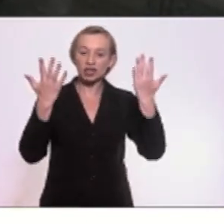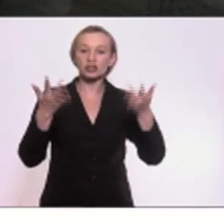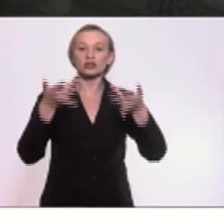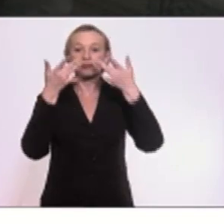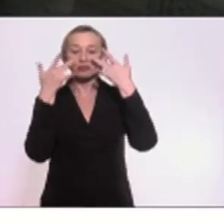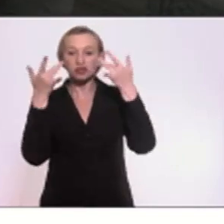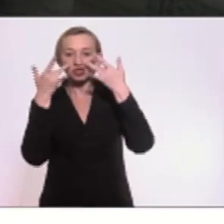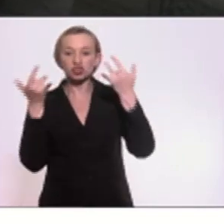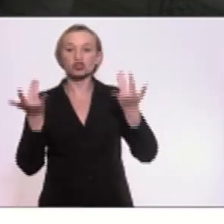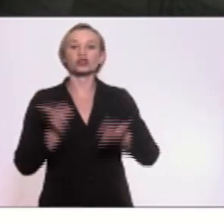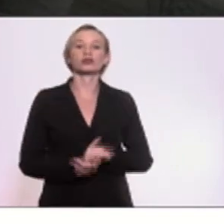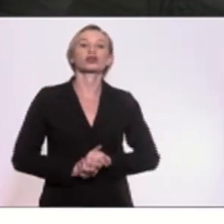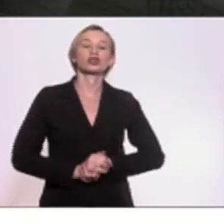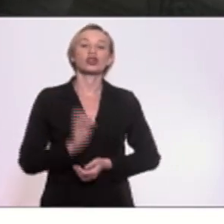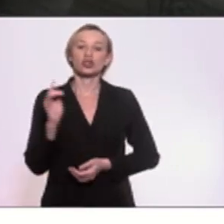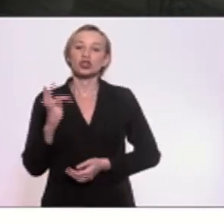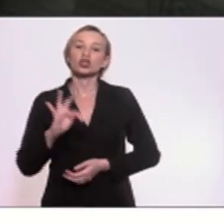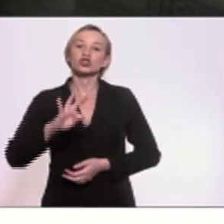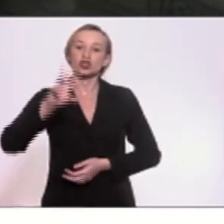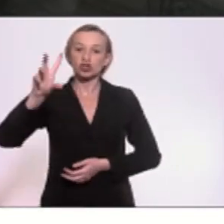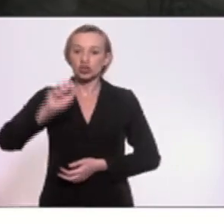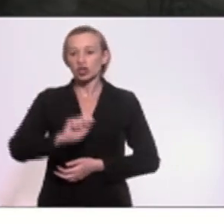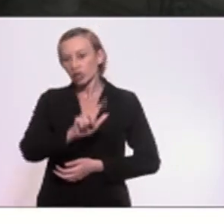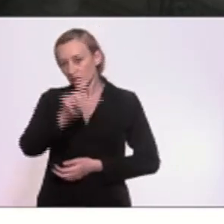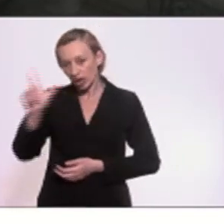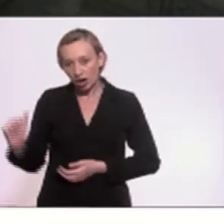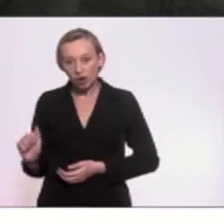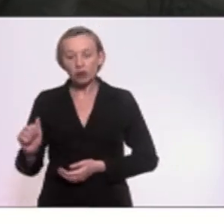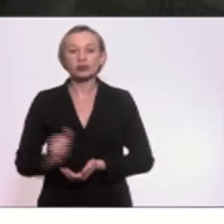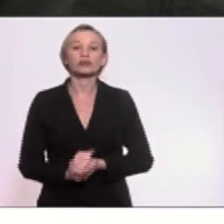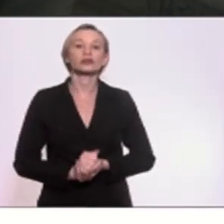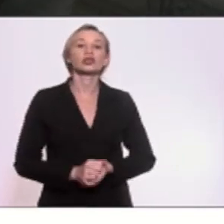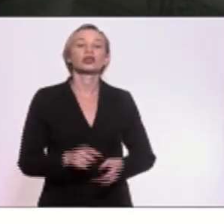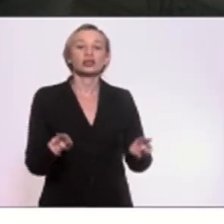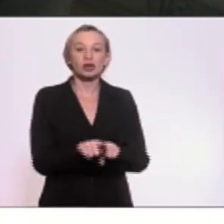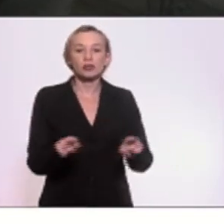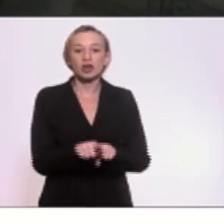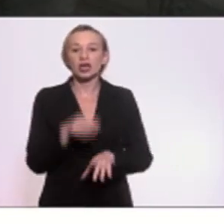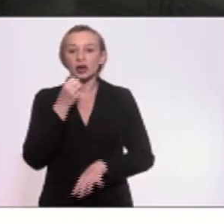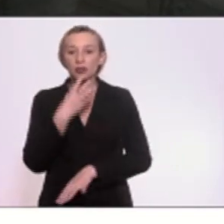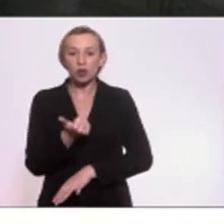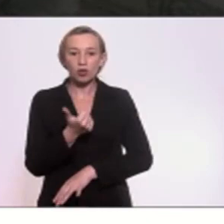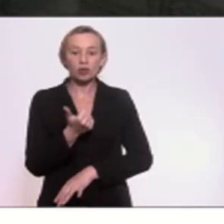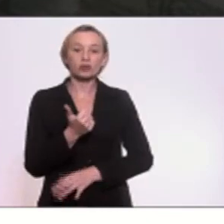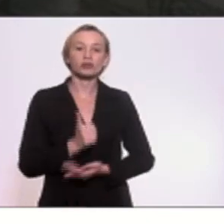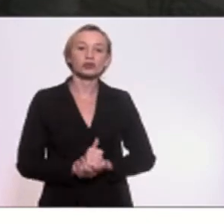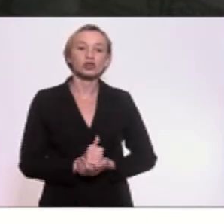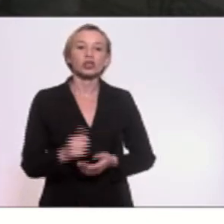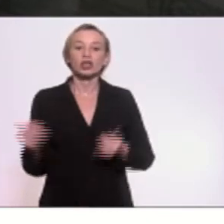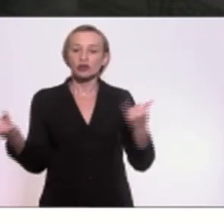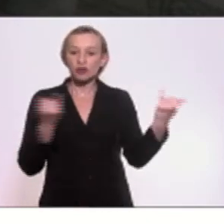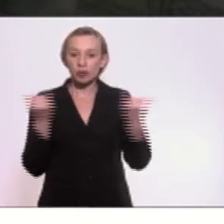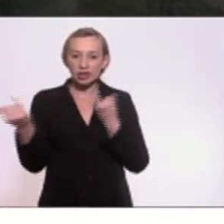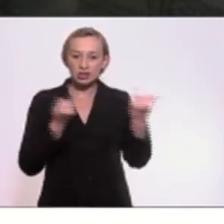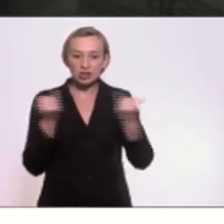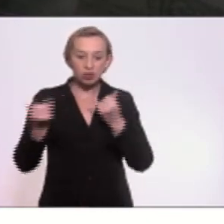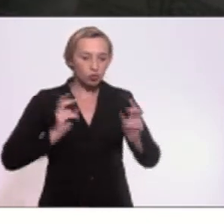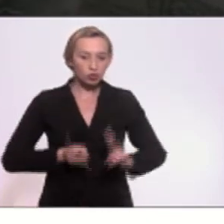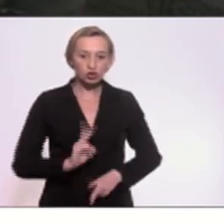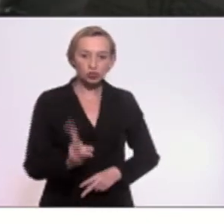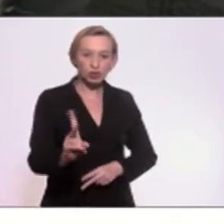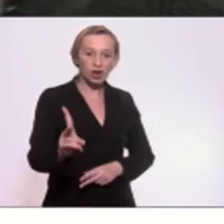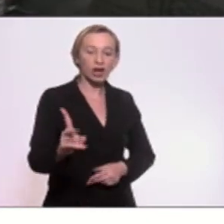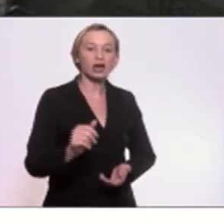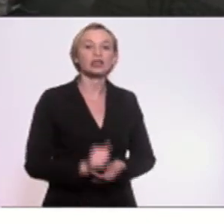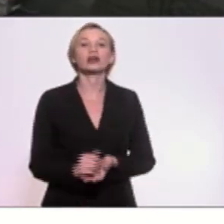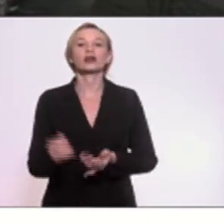artísticas e até esportivas de modo geral. No caso dos profissionais da educação, isso acaba funcionando também, Sérgio, como uma espécie de formação continuada, porque isso agrega valor